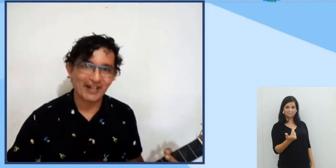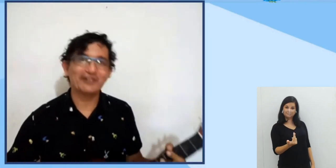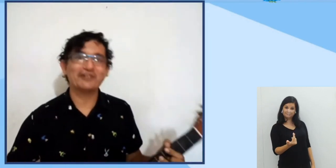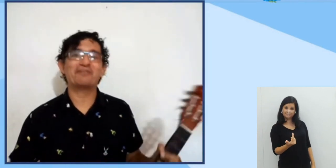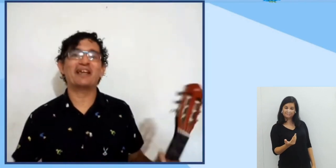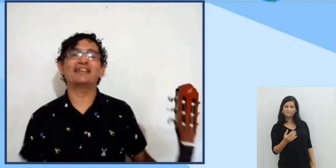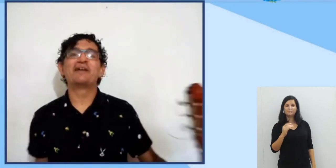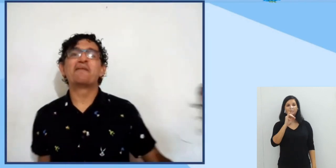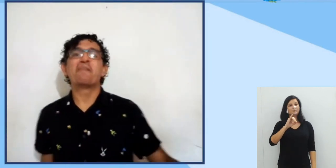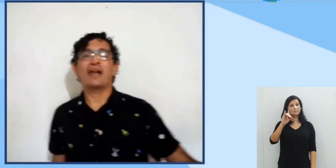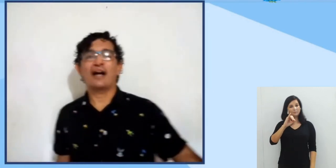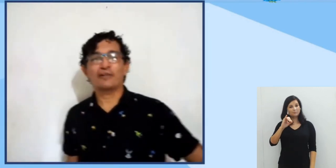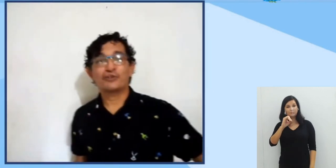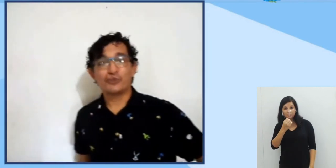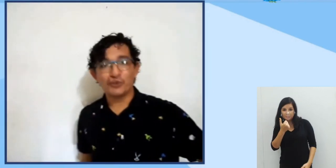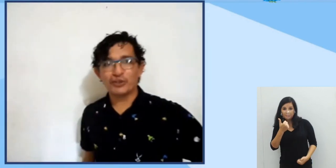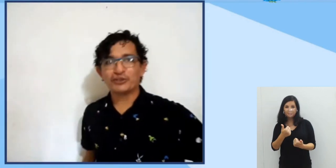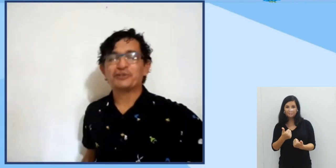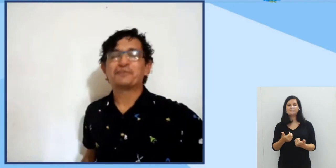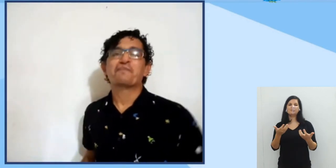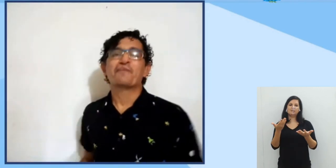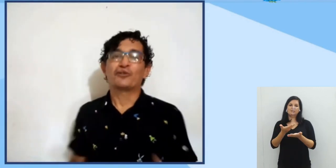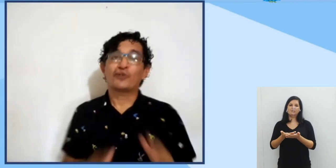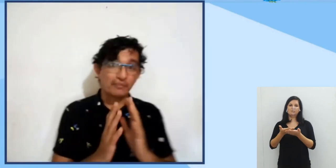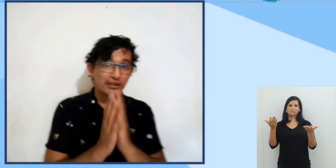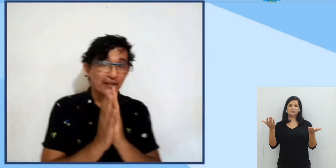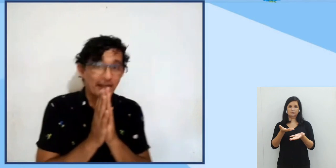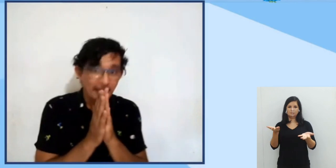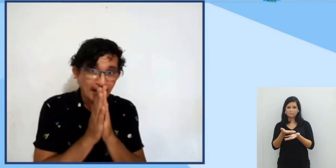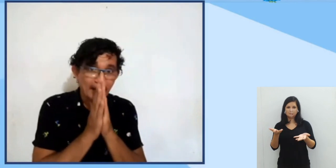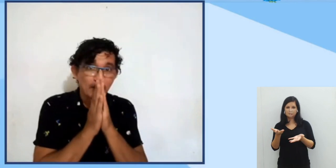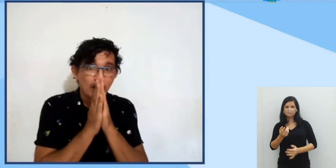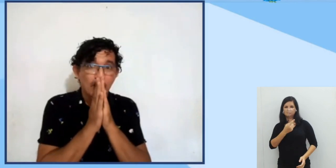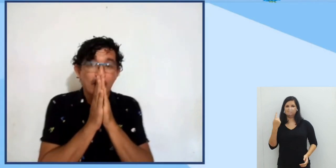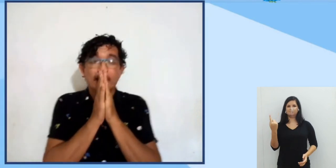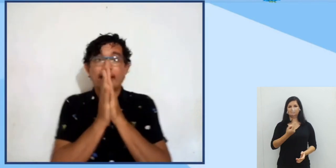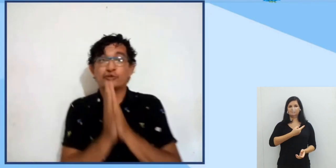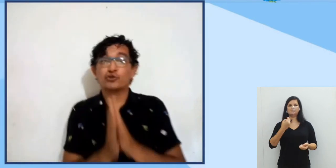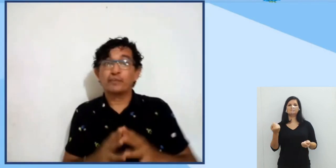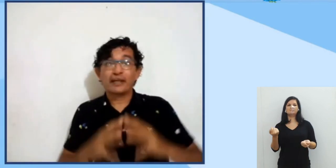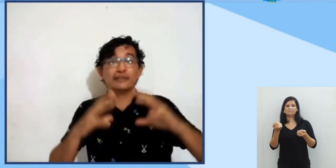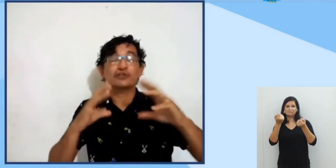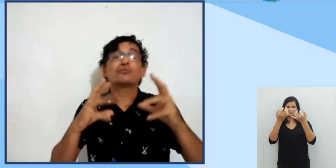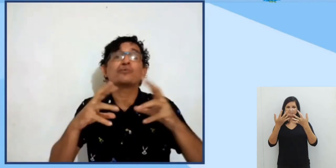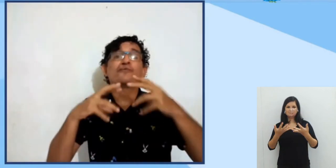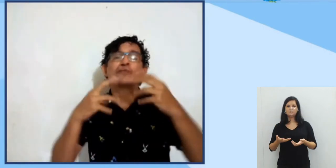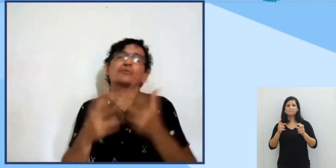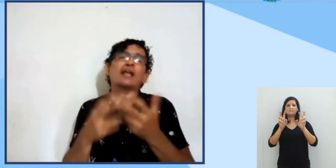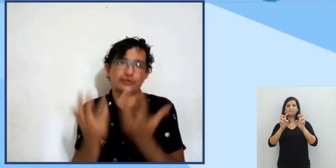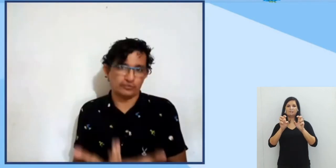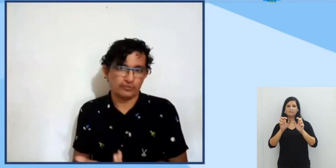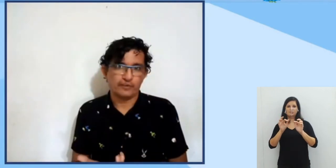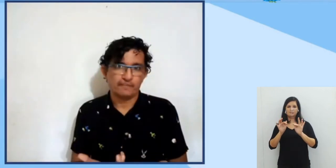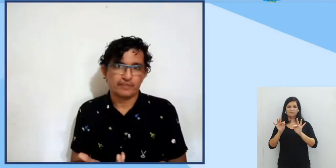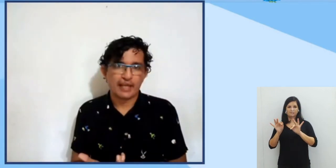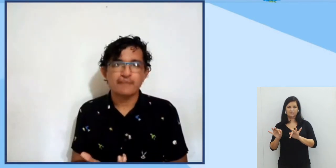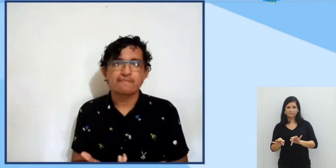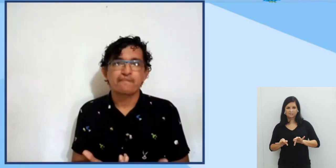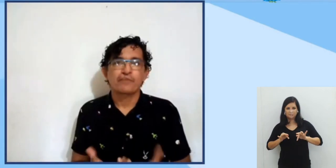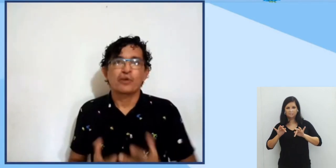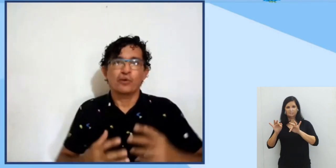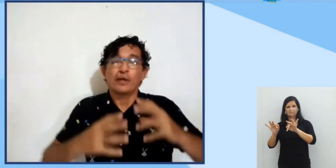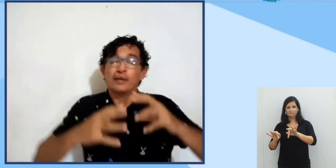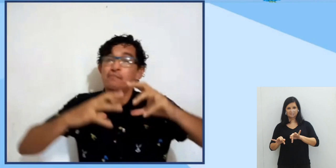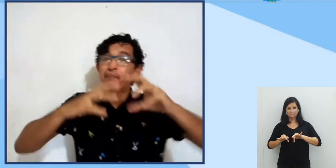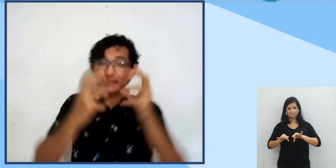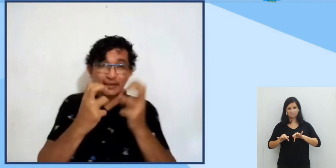Olá pessoal, tudo bem? Na aula de hoje nós vamos trabalhar sobre a questão do feudalismo,